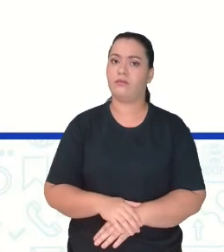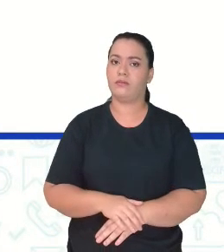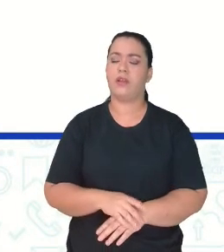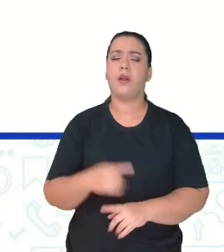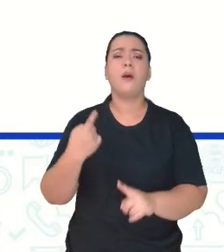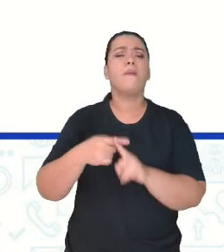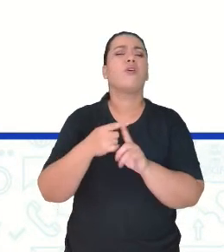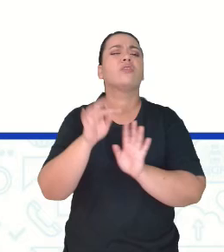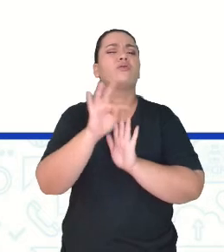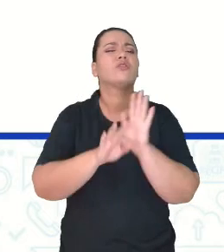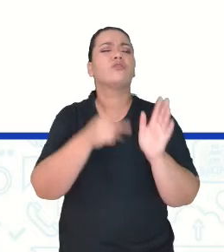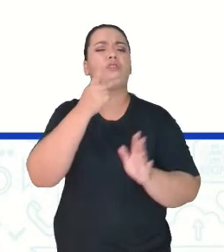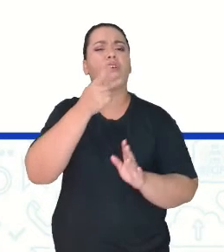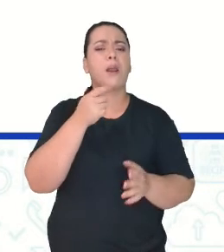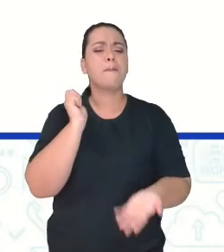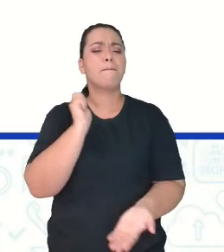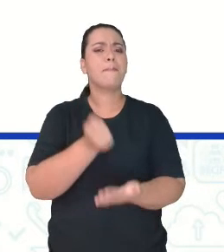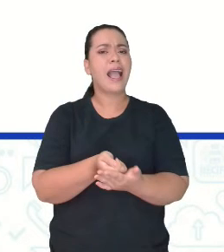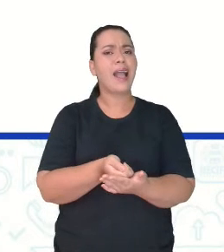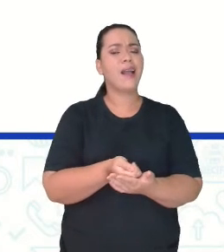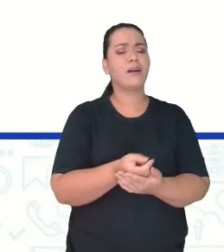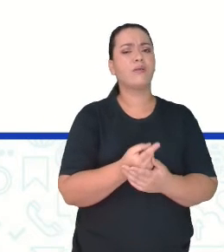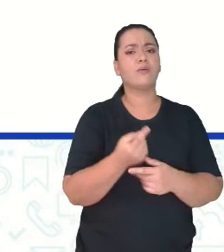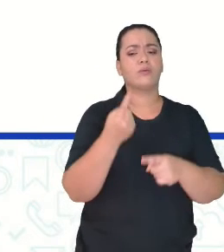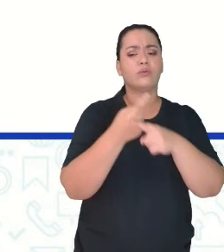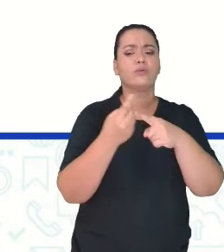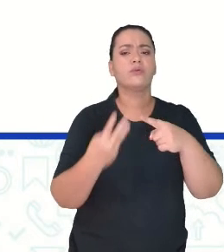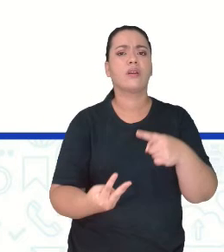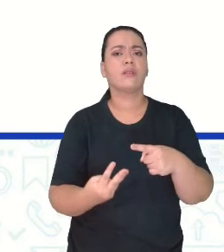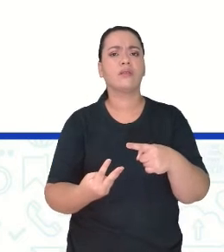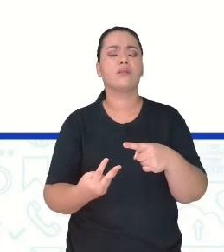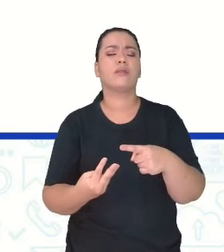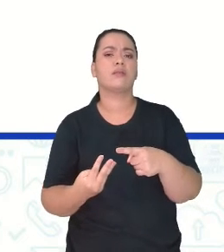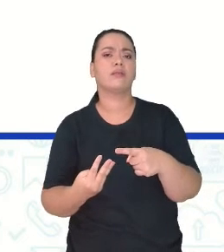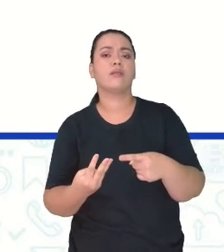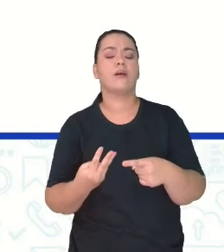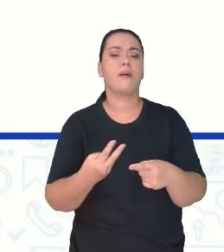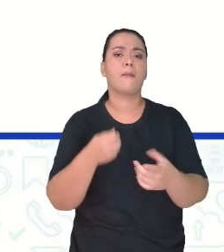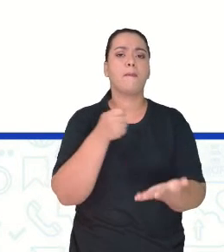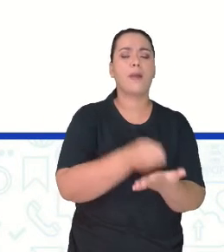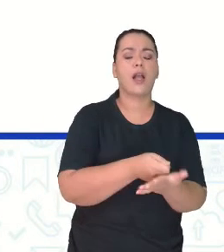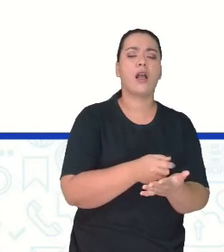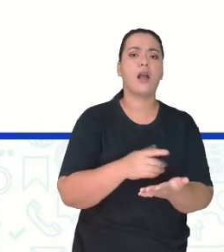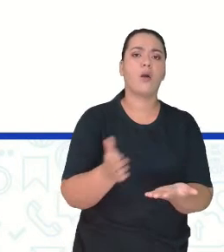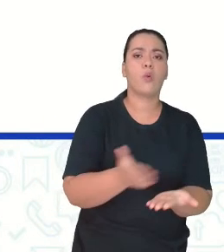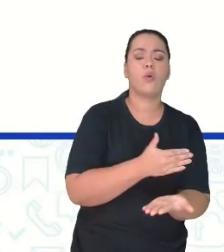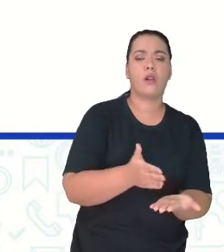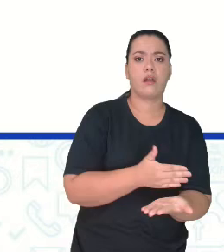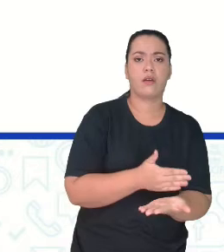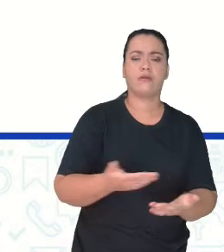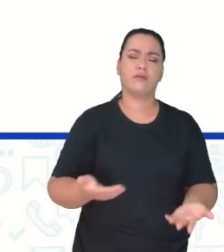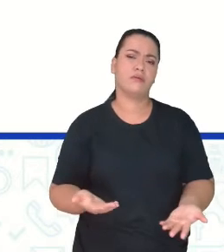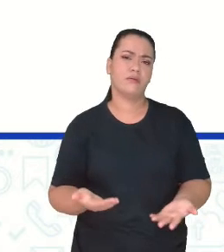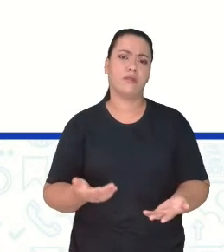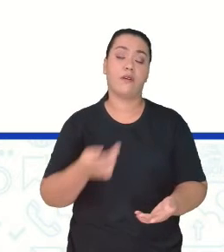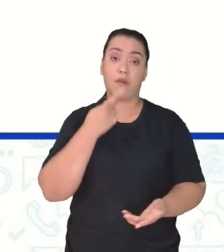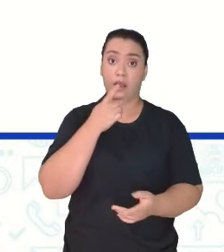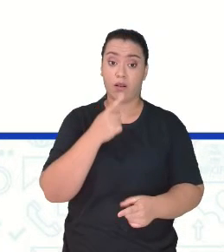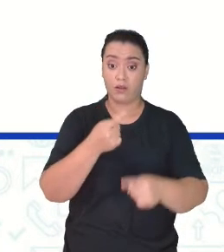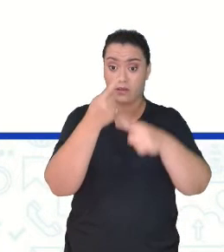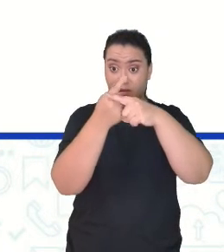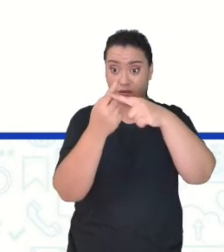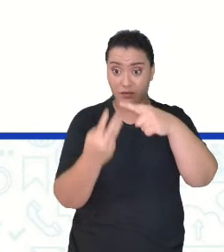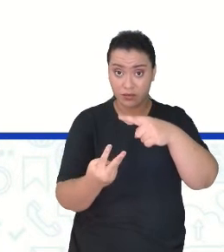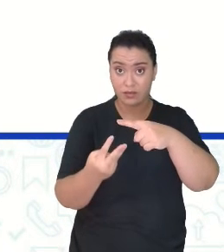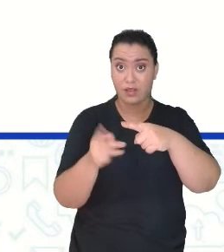que ele pagou pelo caderno a terça parte do que pagou pelo livro. Então, nota que a terça